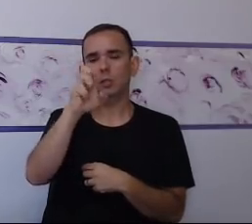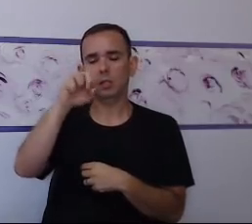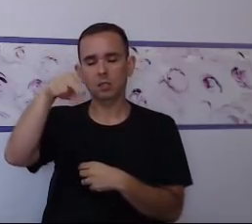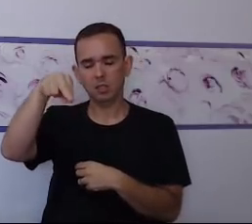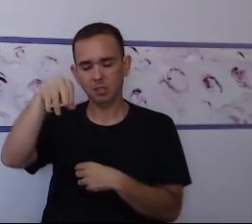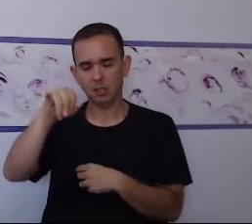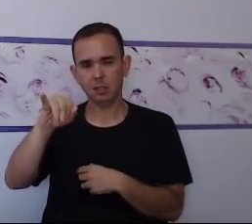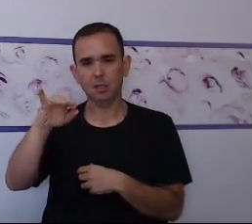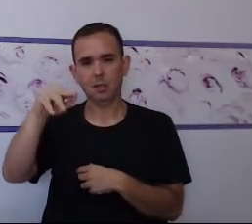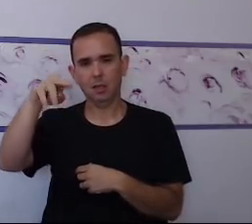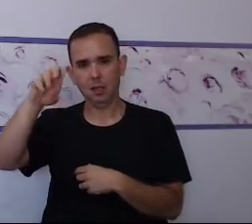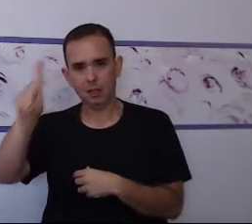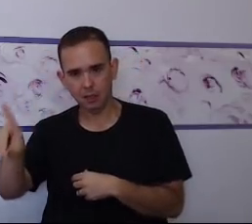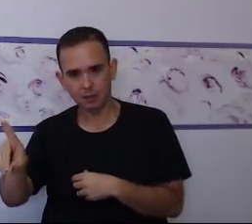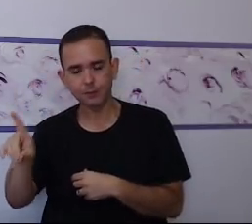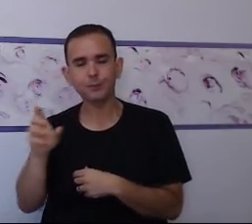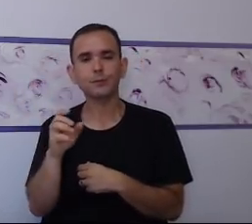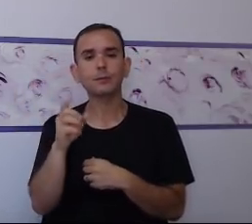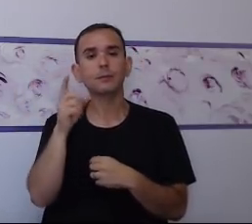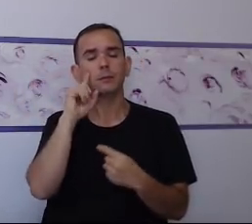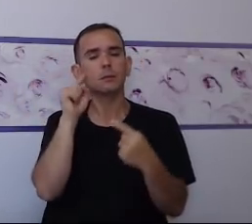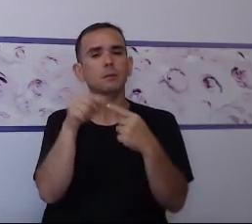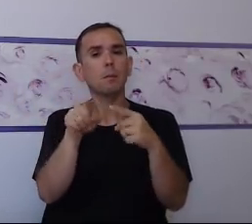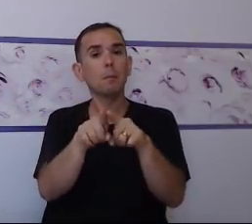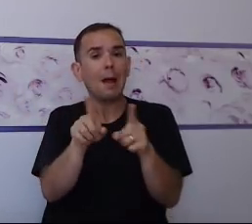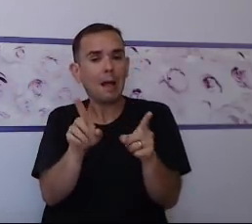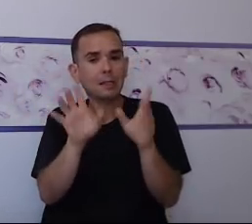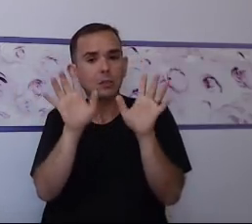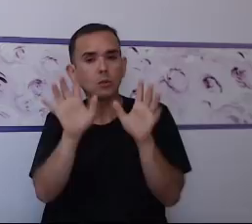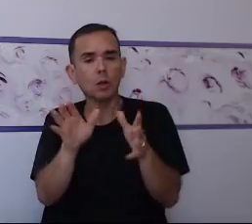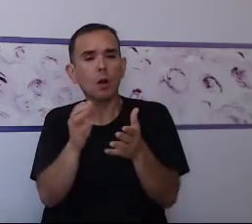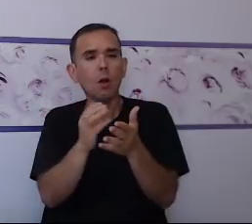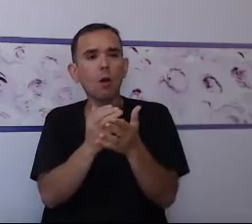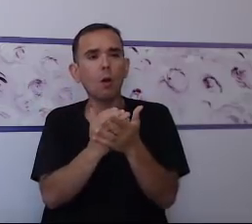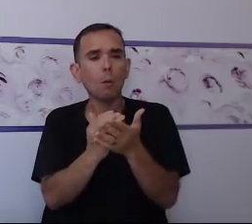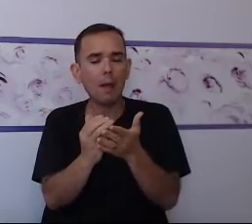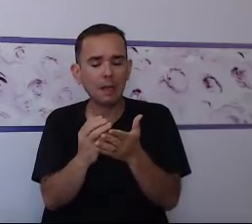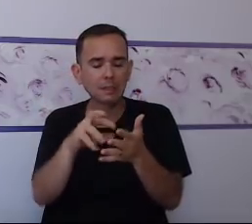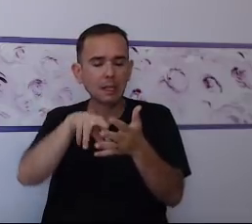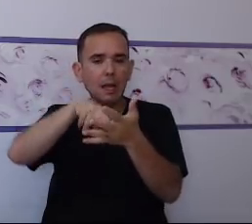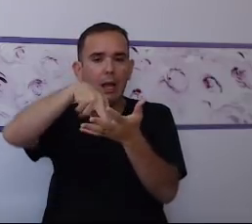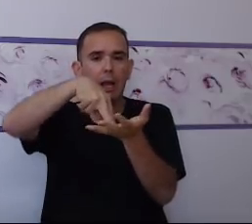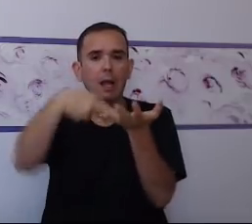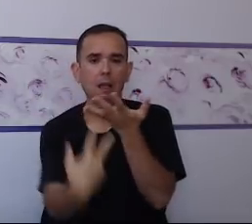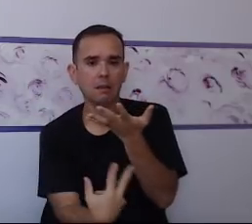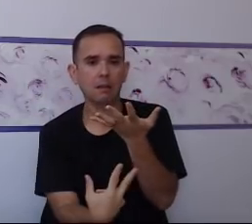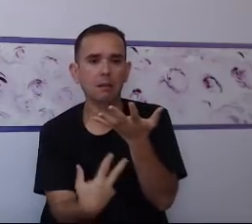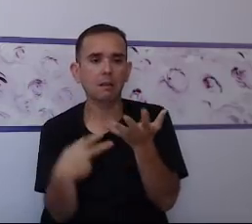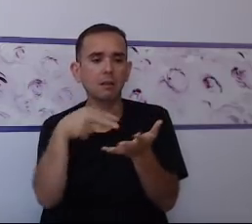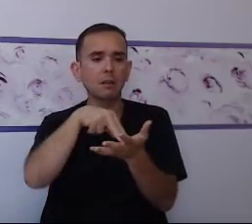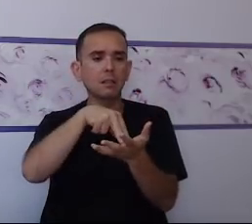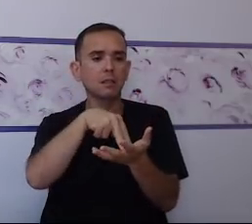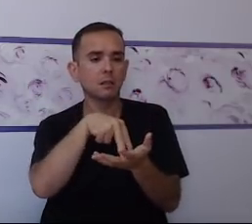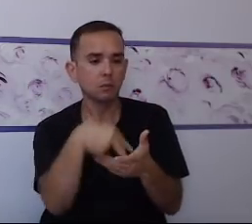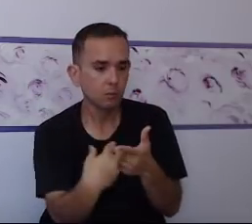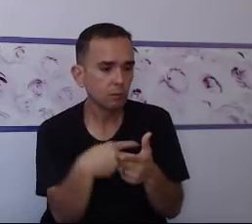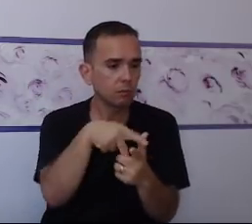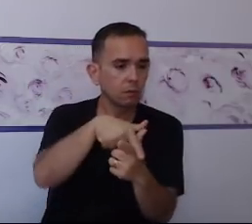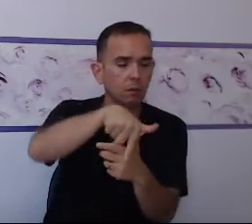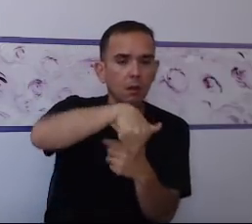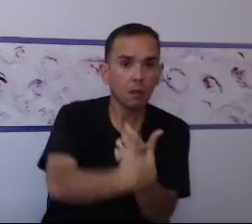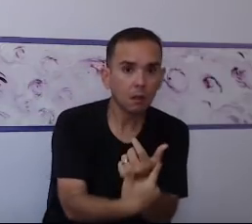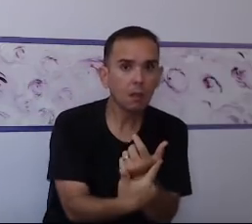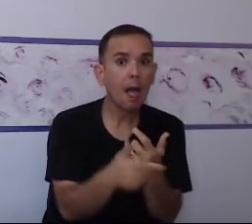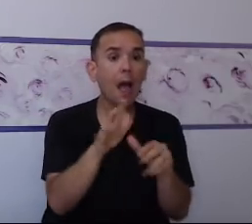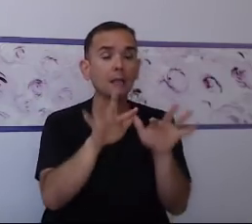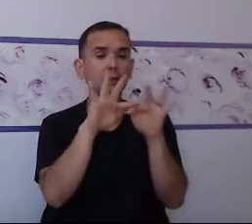andando, deambulando, né? Só que, porém, o aluno começa a cair, sofrer quedas. Então, a gente já fica atento, né? Às